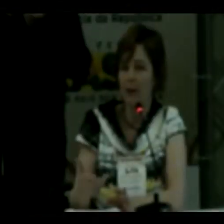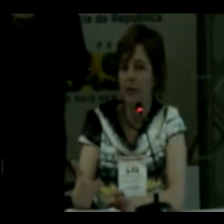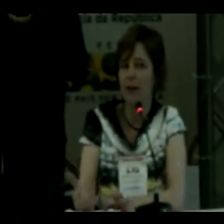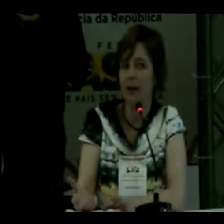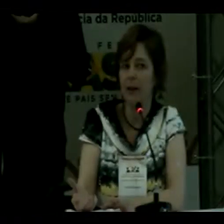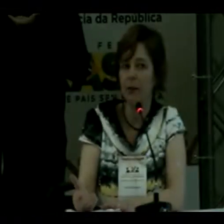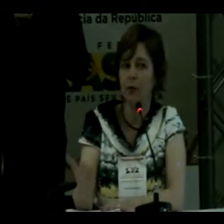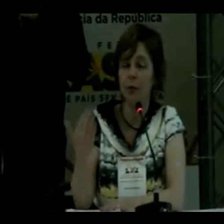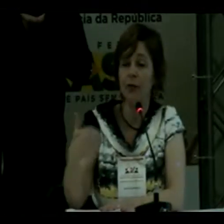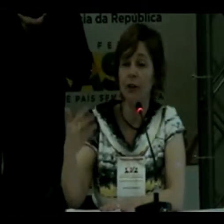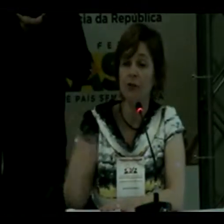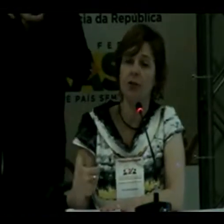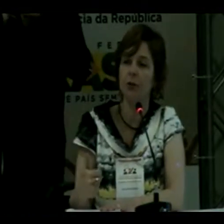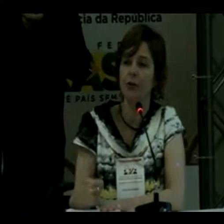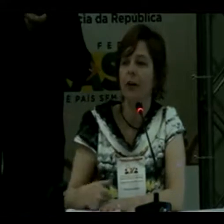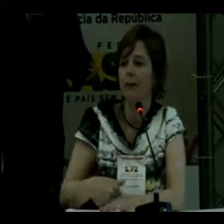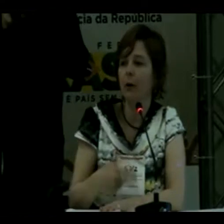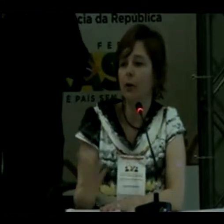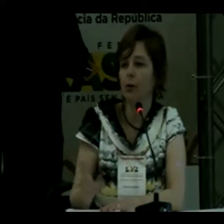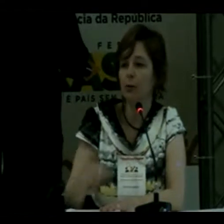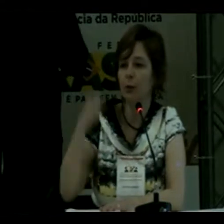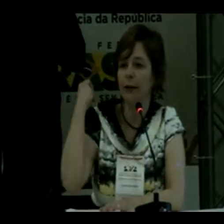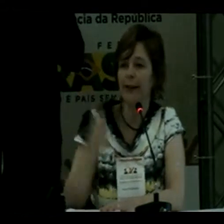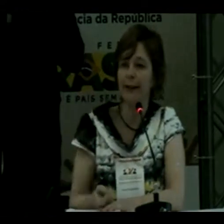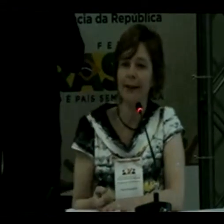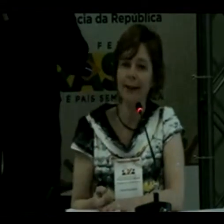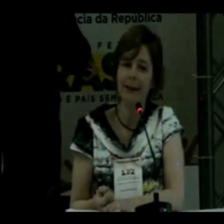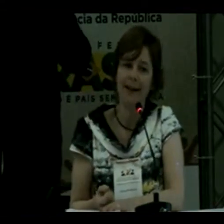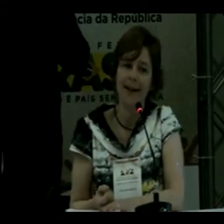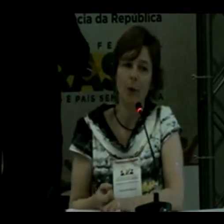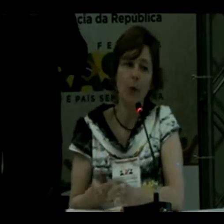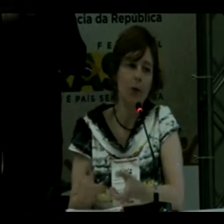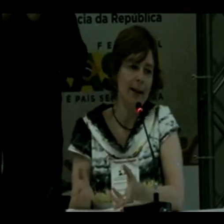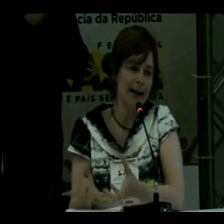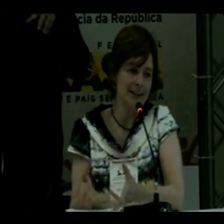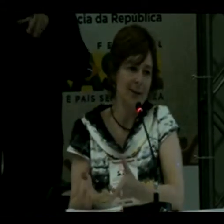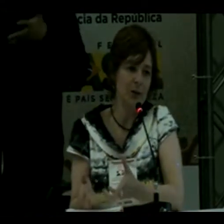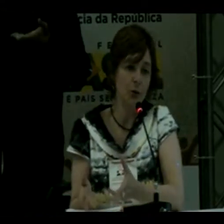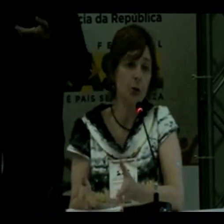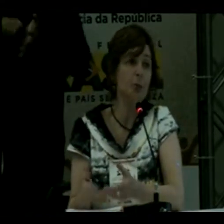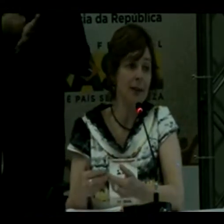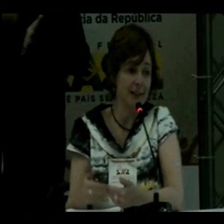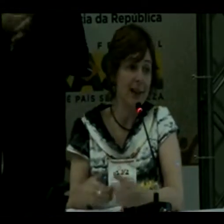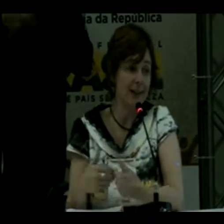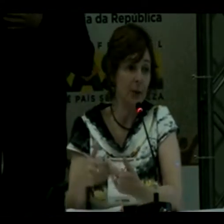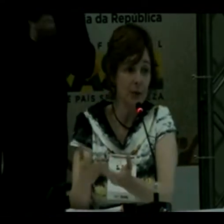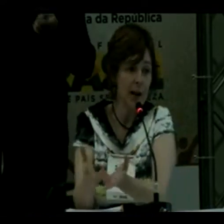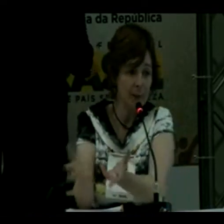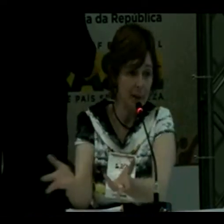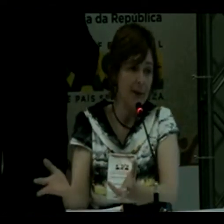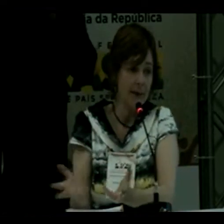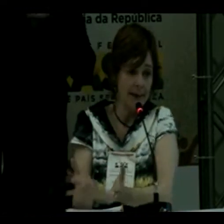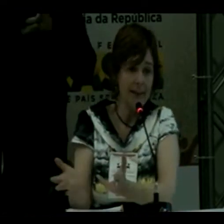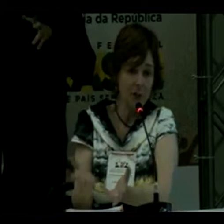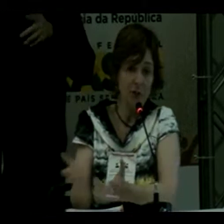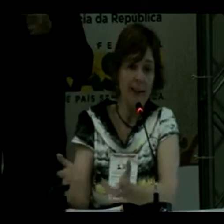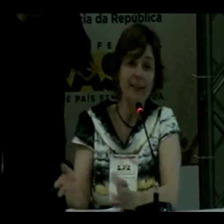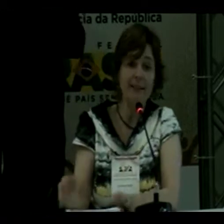um compartilhamento dos sentidos. Não que todo mundo tenha que concordar exatamente com tudo, mas que cada um